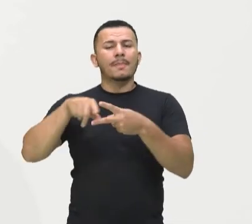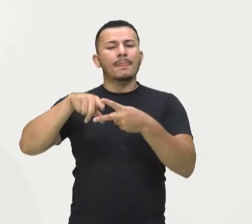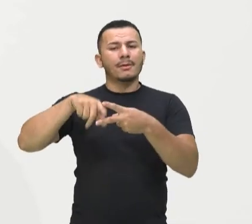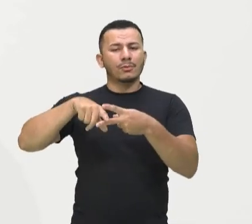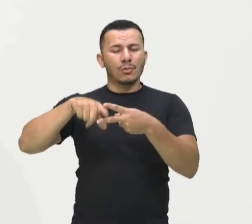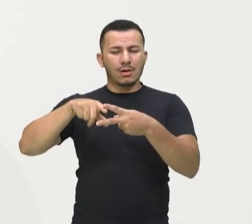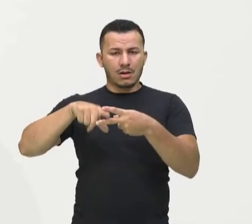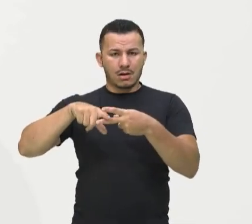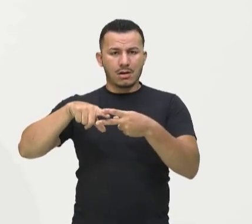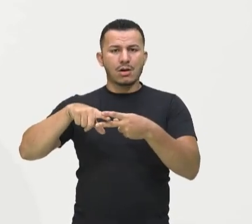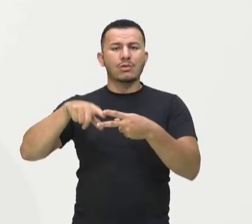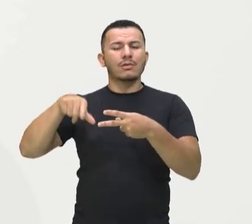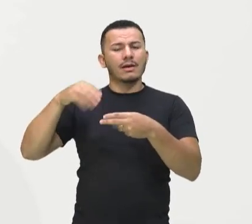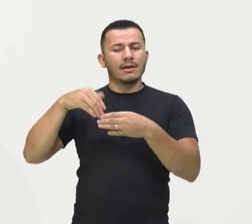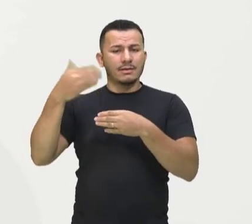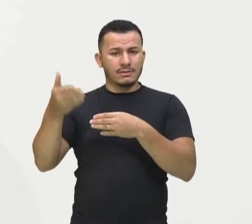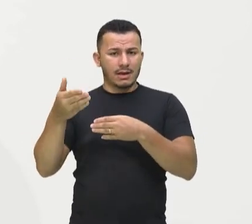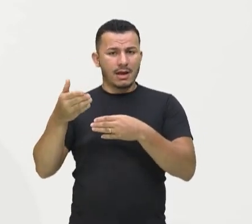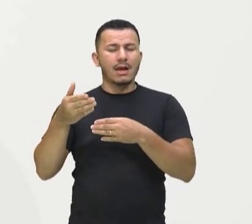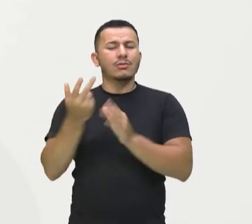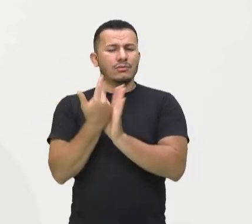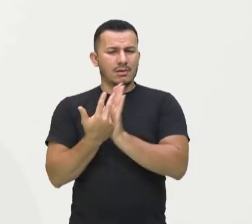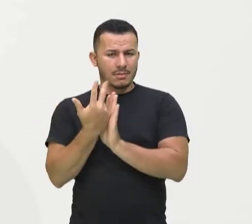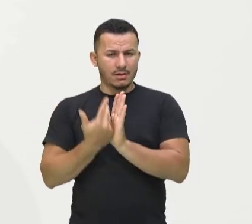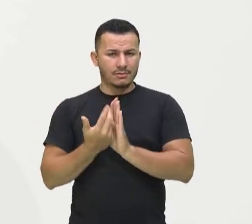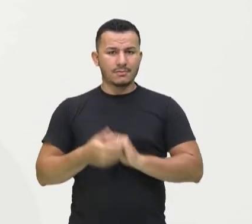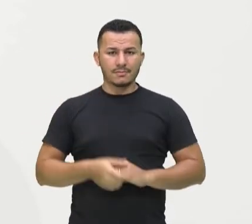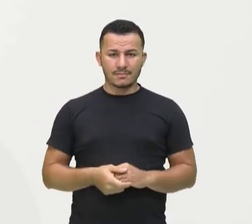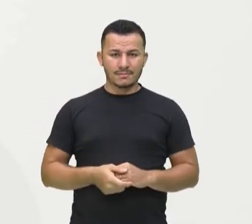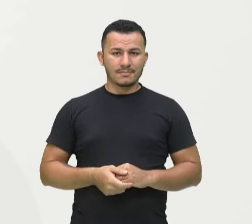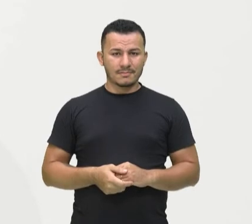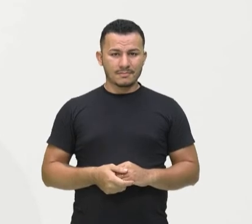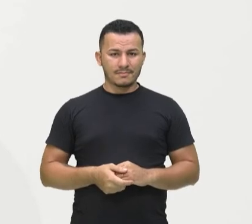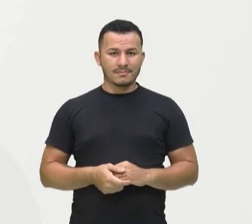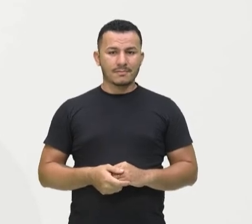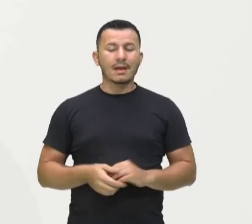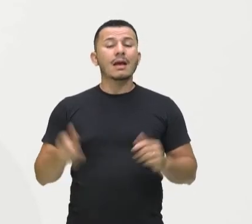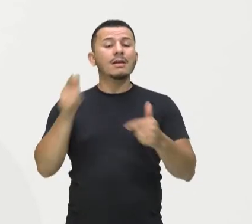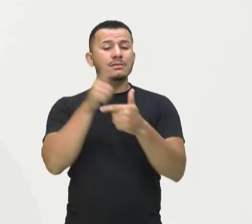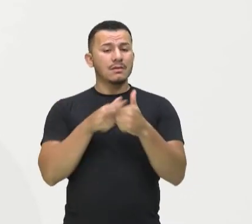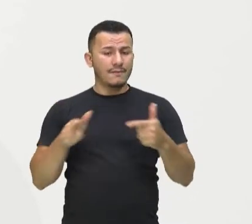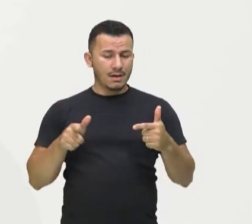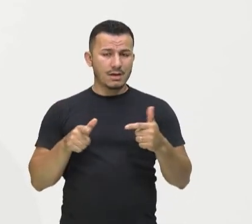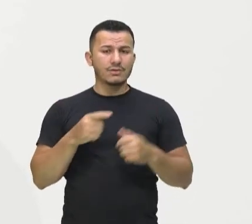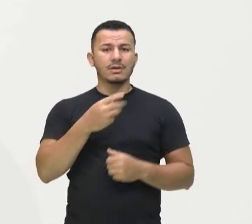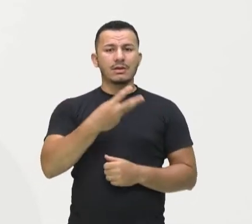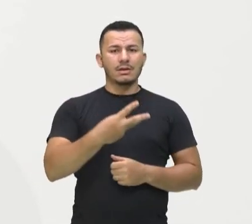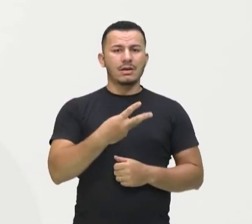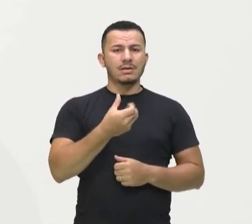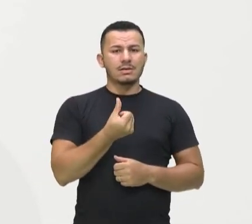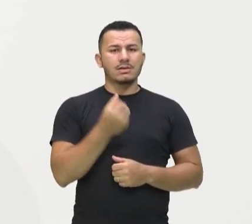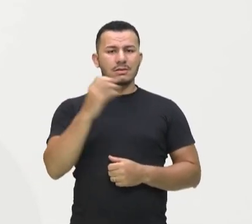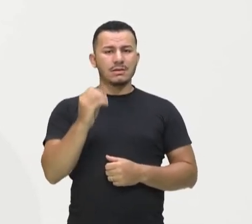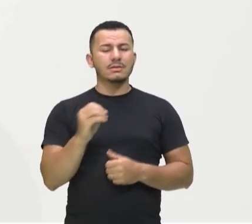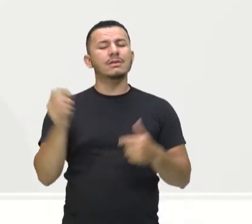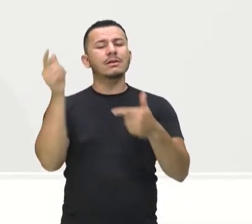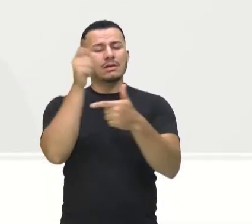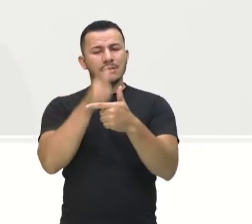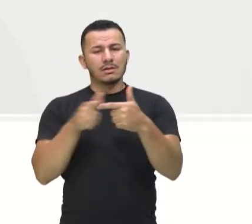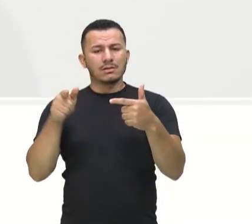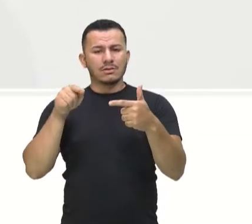do ângulo externo do polígono. Então, a gente vai só dividir, ó. Quanto é